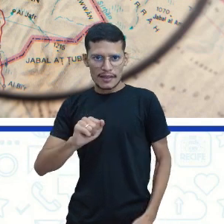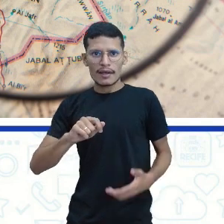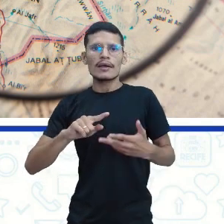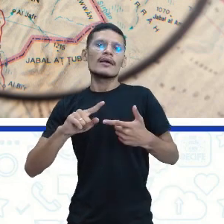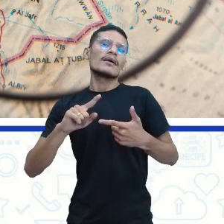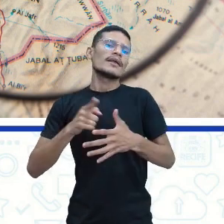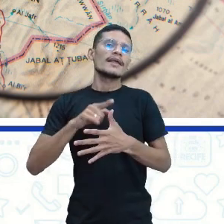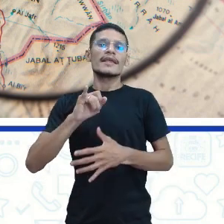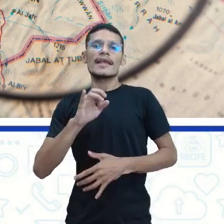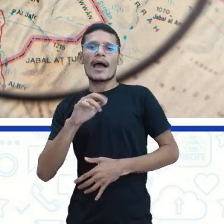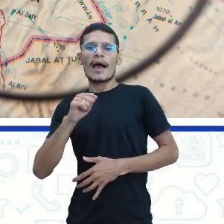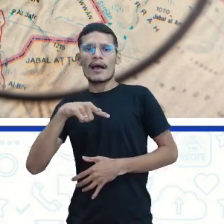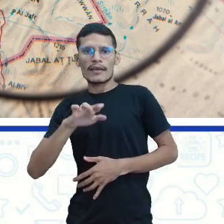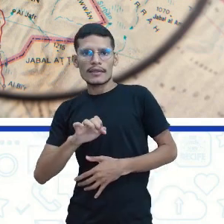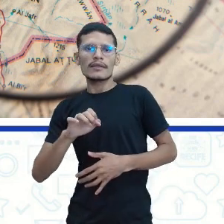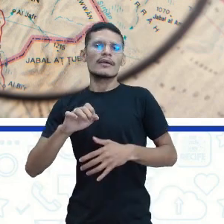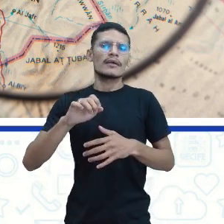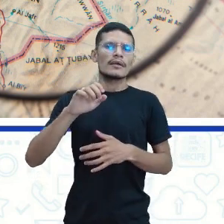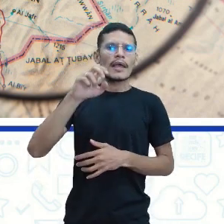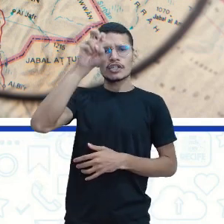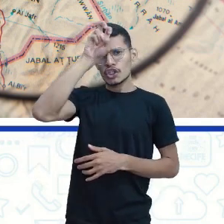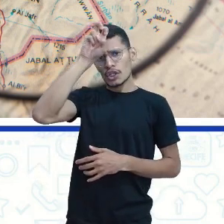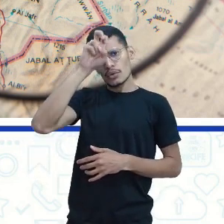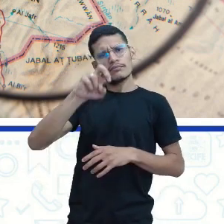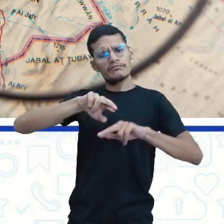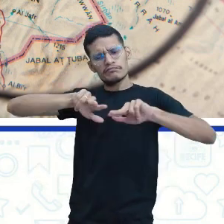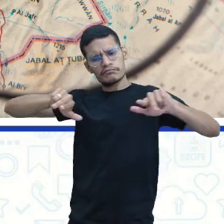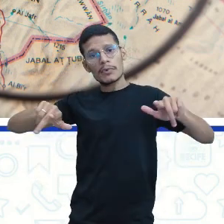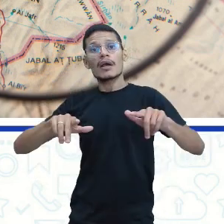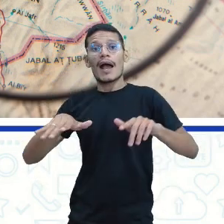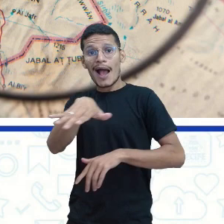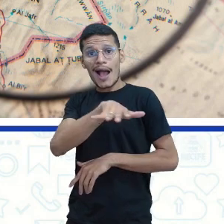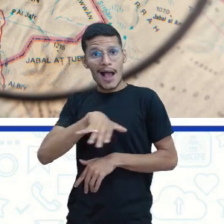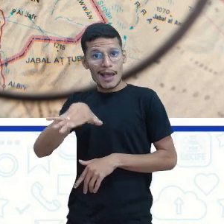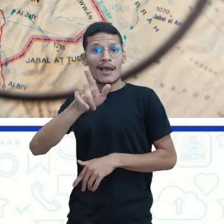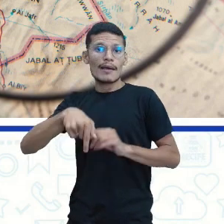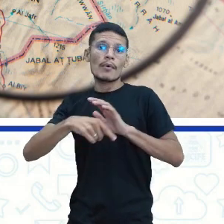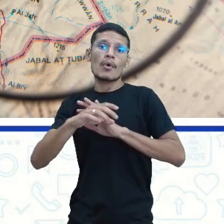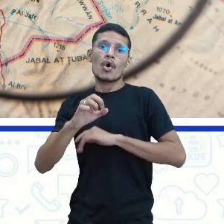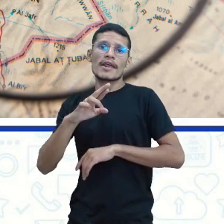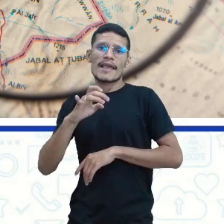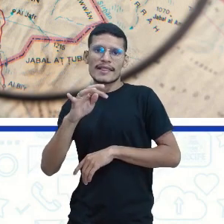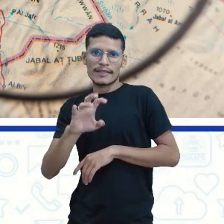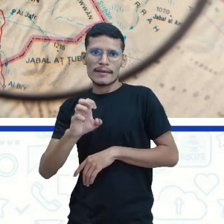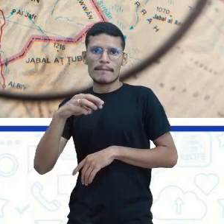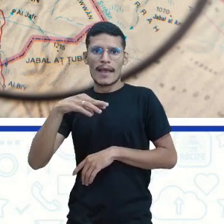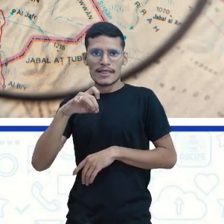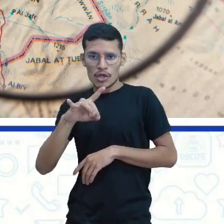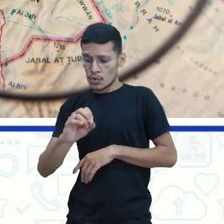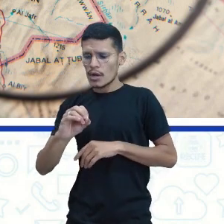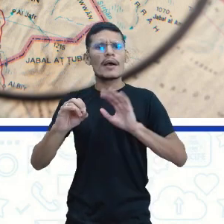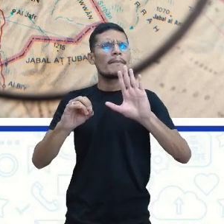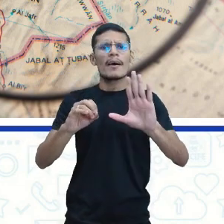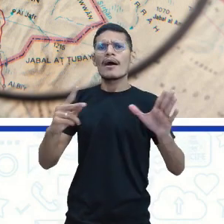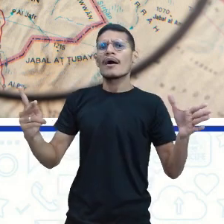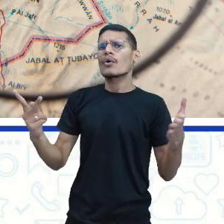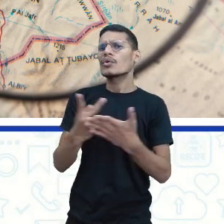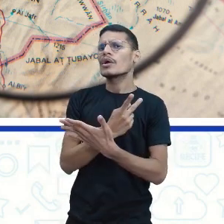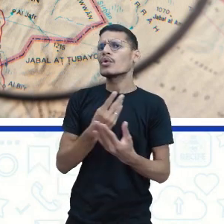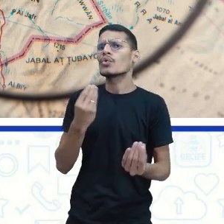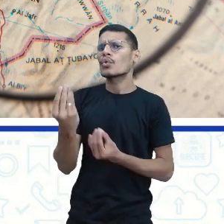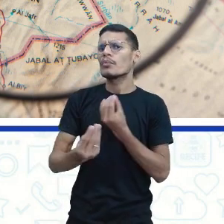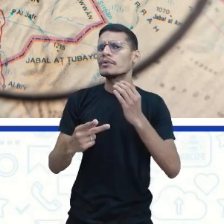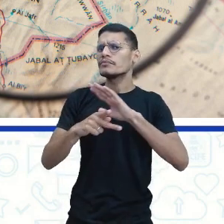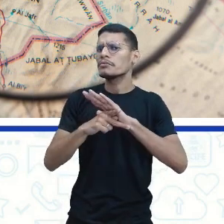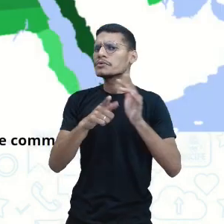do Irã, uma parte do Egito. Então, basicamente, o Oriente Médio compõe esse território aí. Agora, professor, como é que se desenhou todo